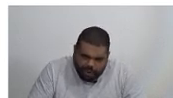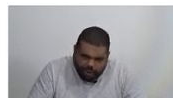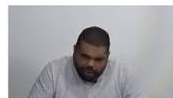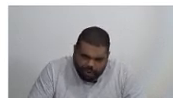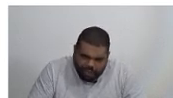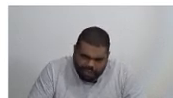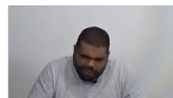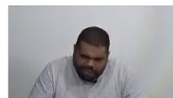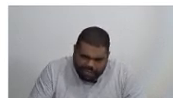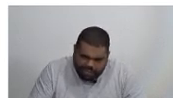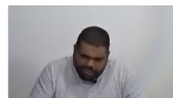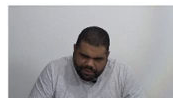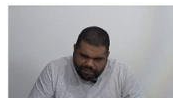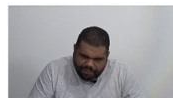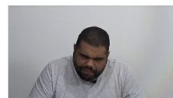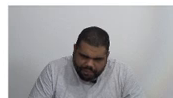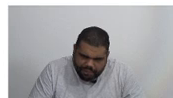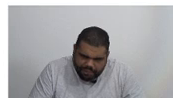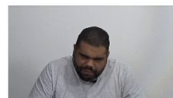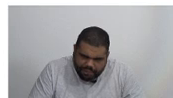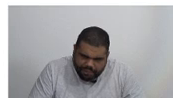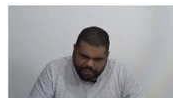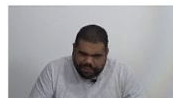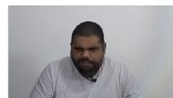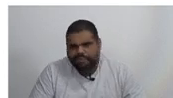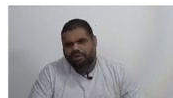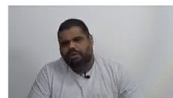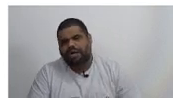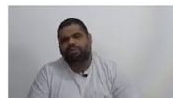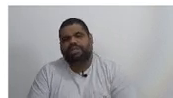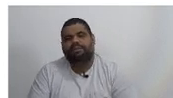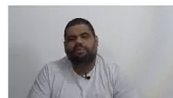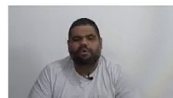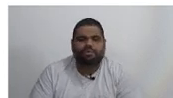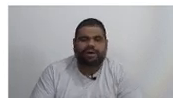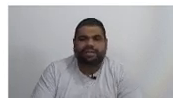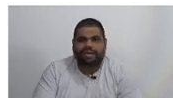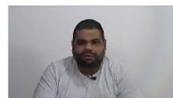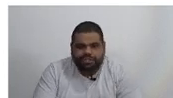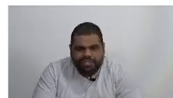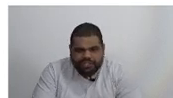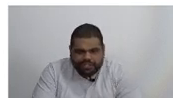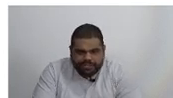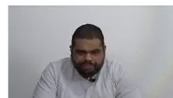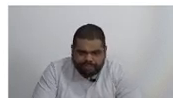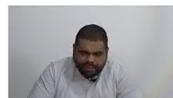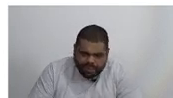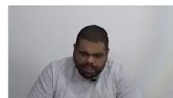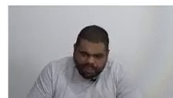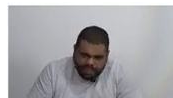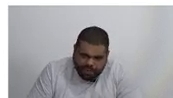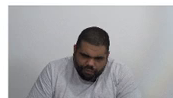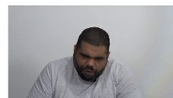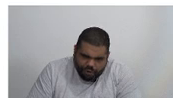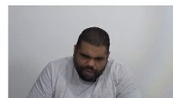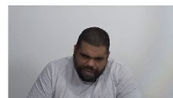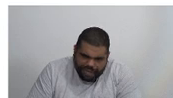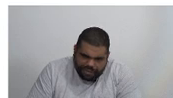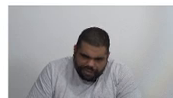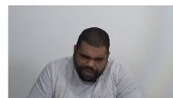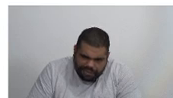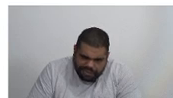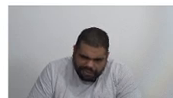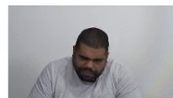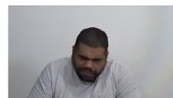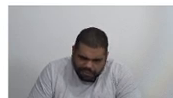termo comum em evidência. Ó, qual é o termo comum ali? É o x. Então, vou colocar